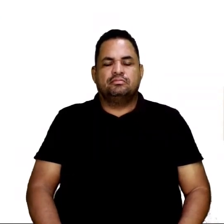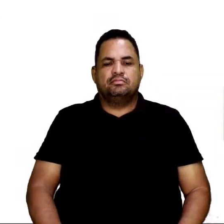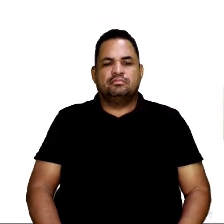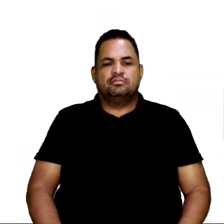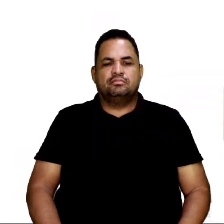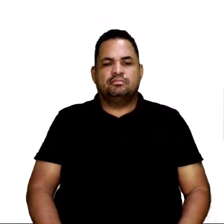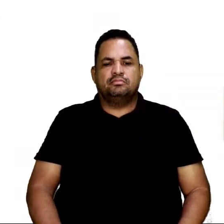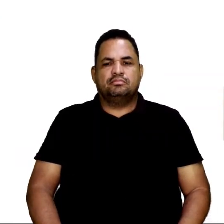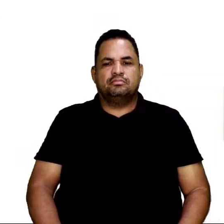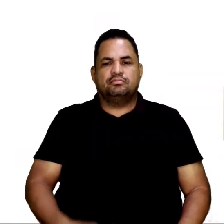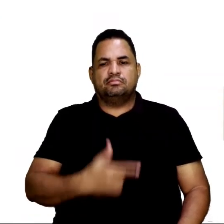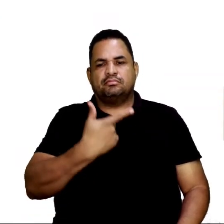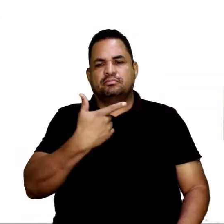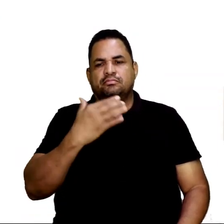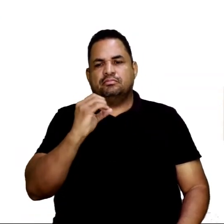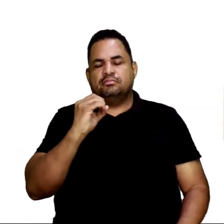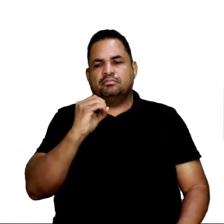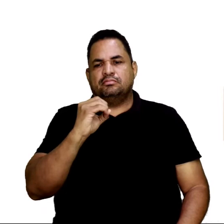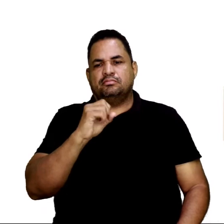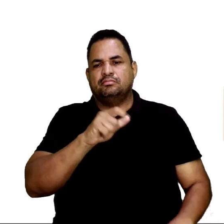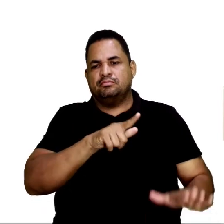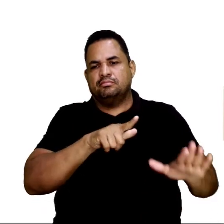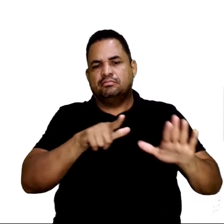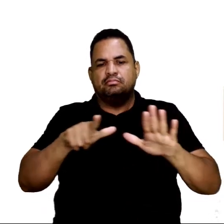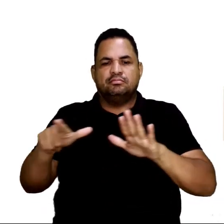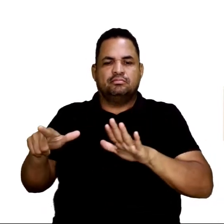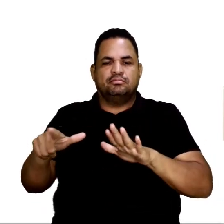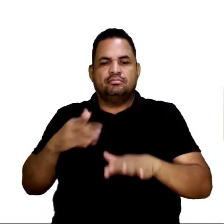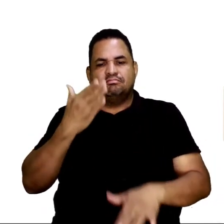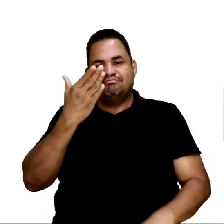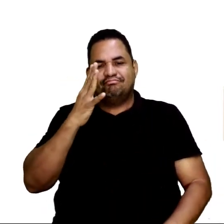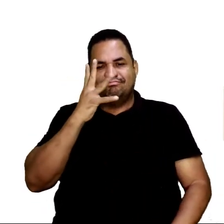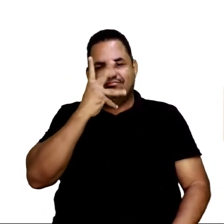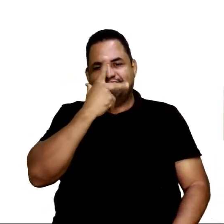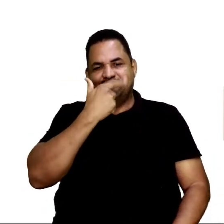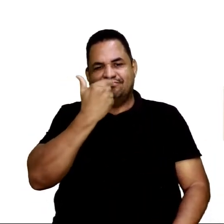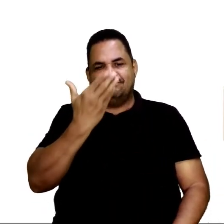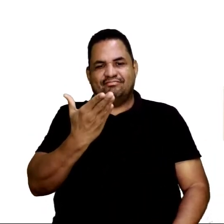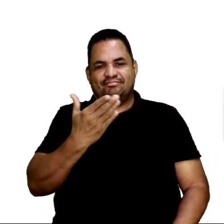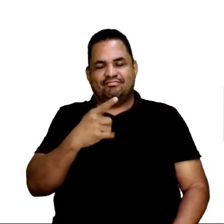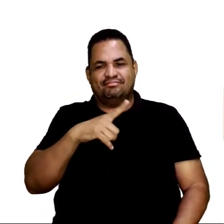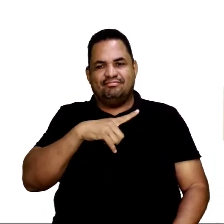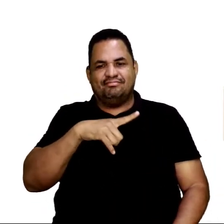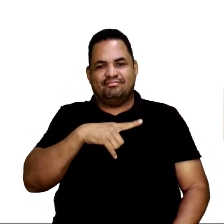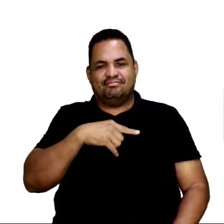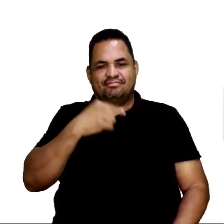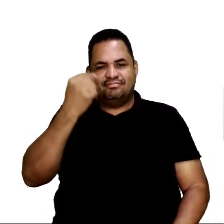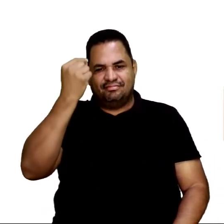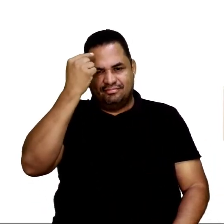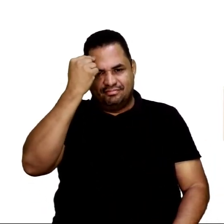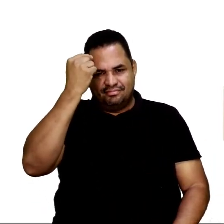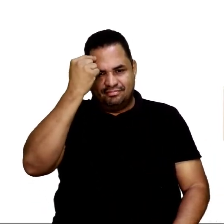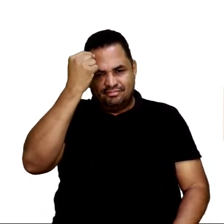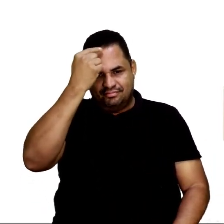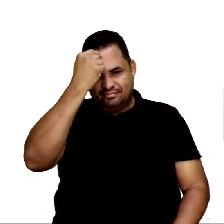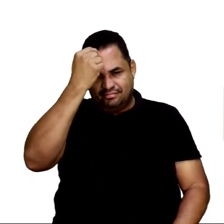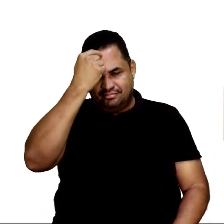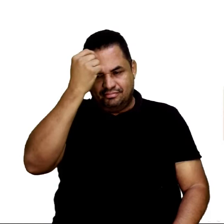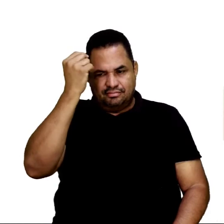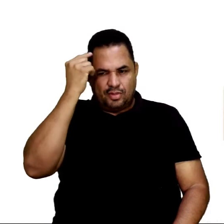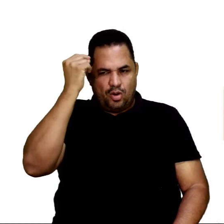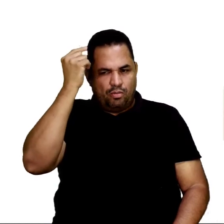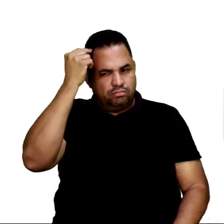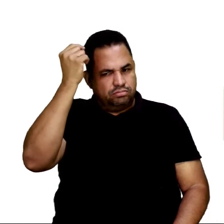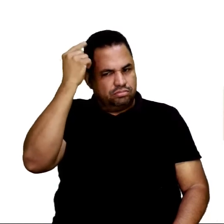Aí, com 20 semanas, olha que coisa mais fofa, tá? Você tem os cabelinhos que a gente chama de